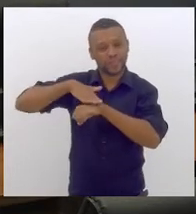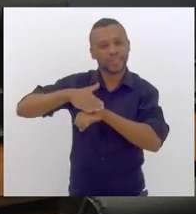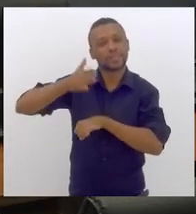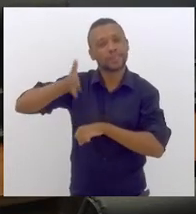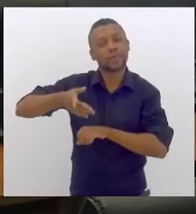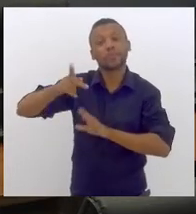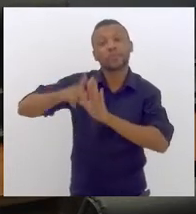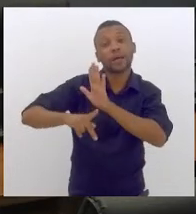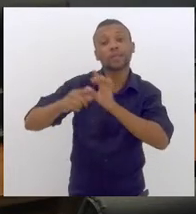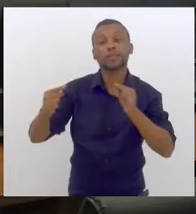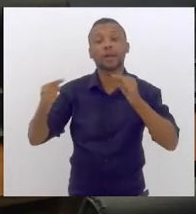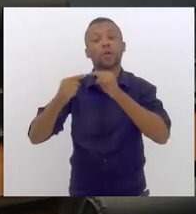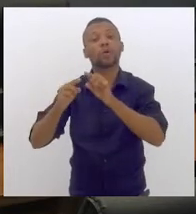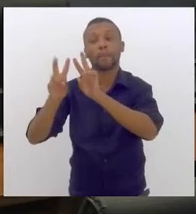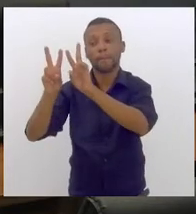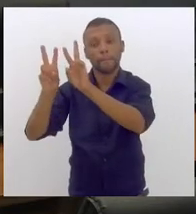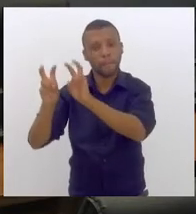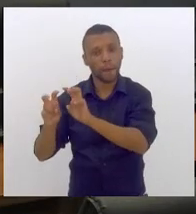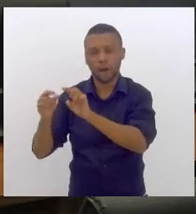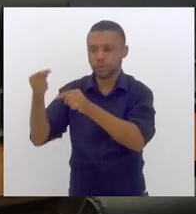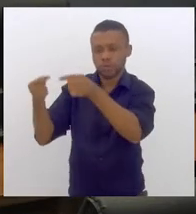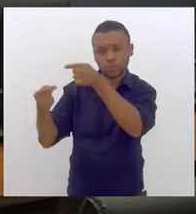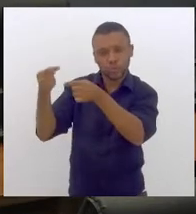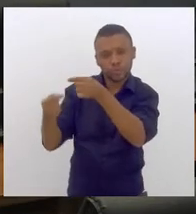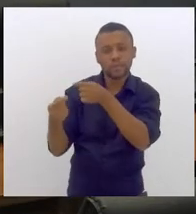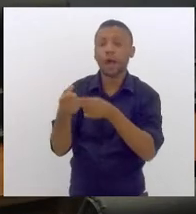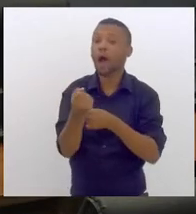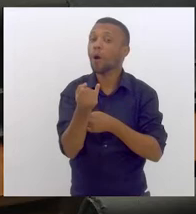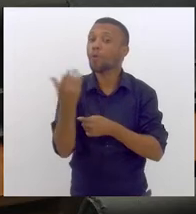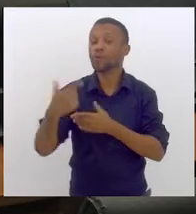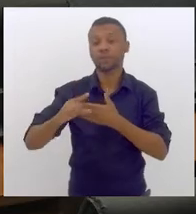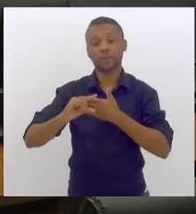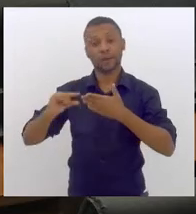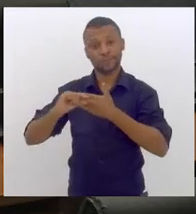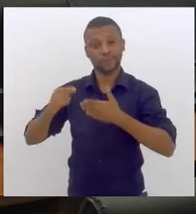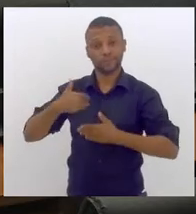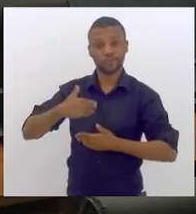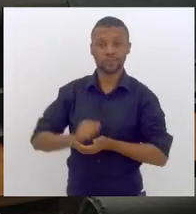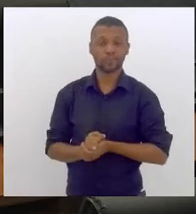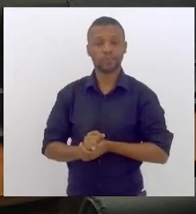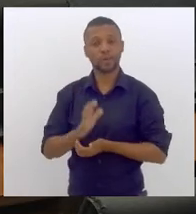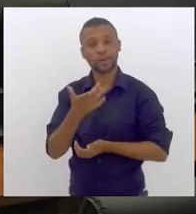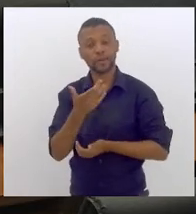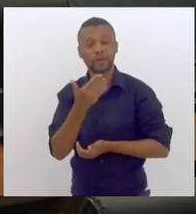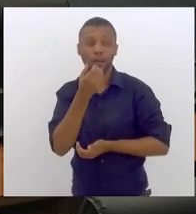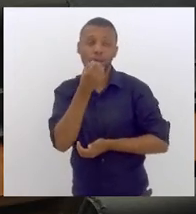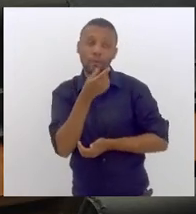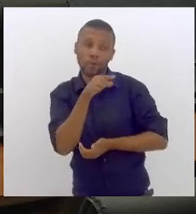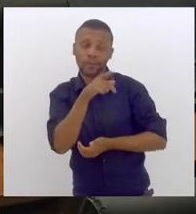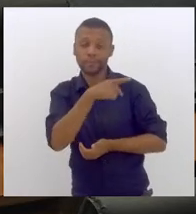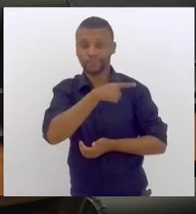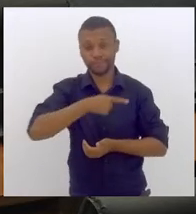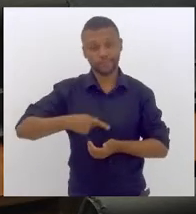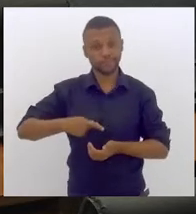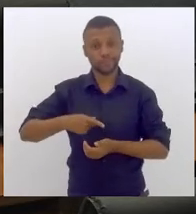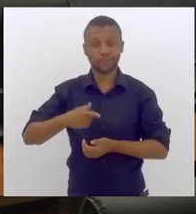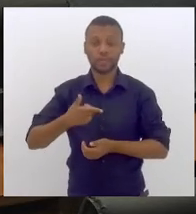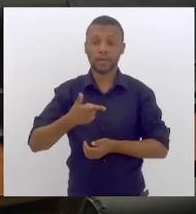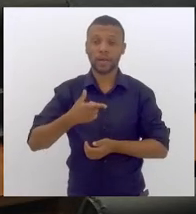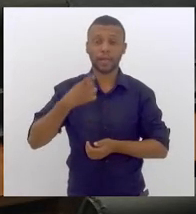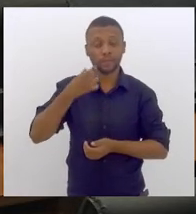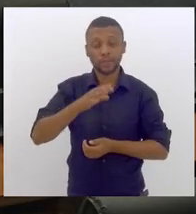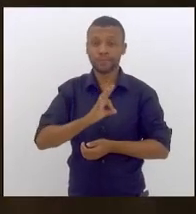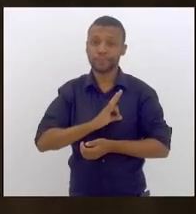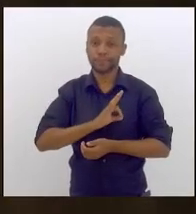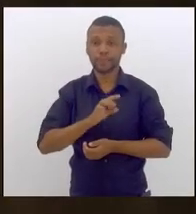com outras matérias que tramitaram aqui, algumas de minha autoria, que é bom que a deputada Marta Rocha esteja presidindo a sessão nesse momento do debate, que